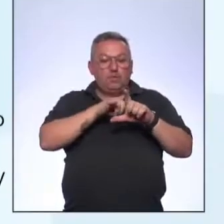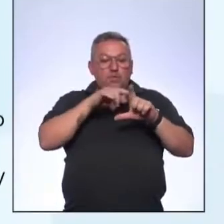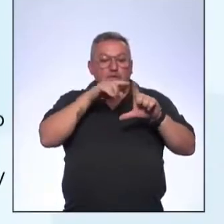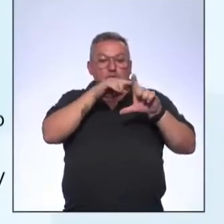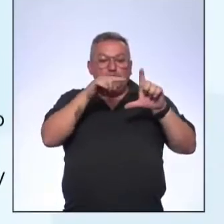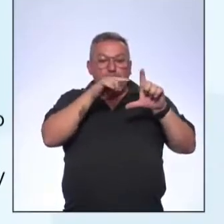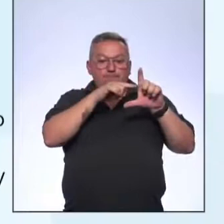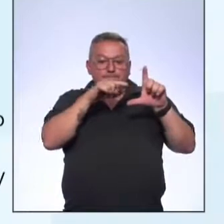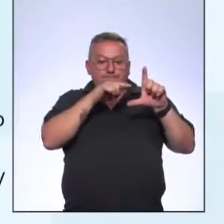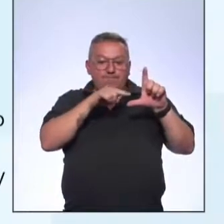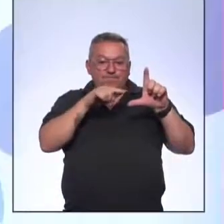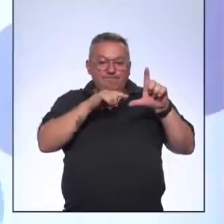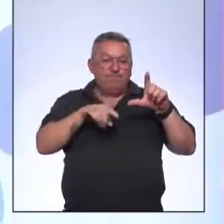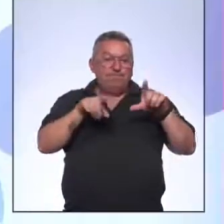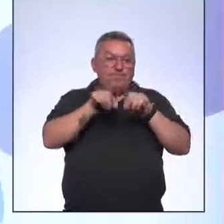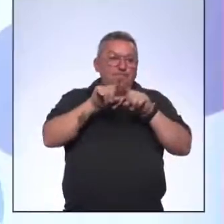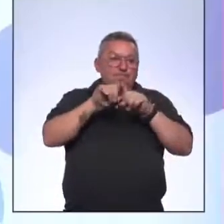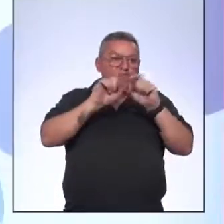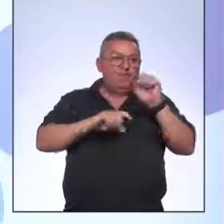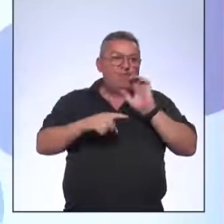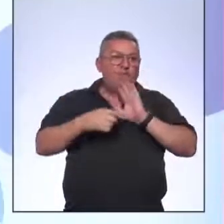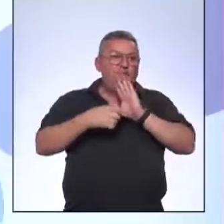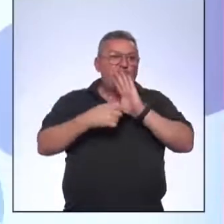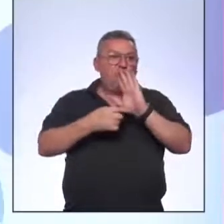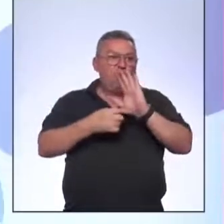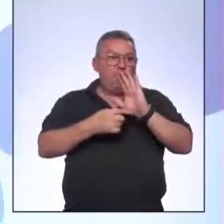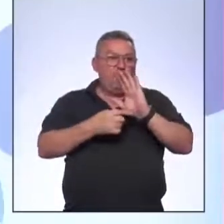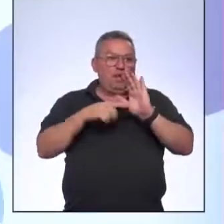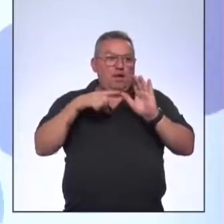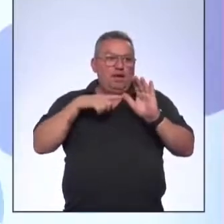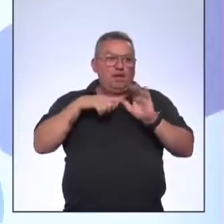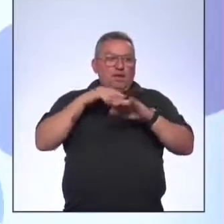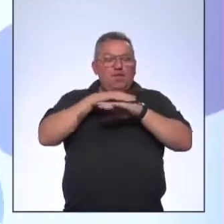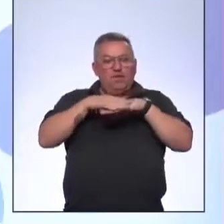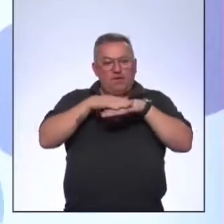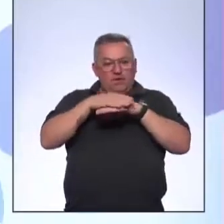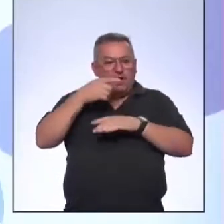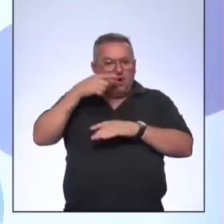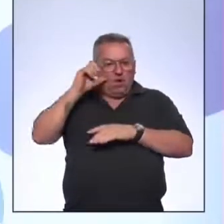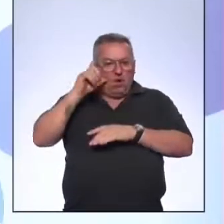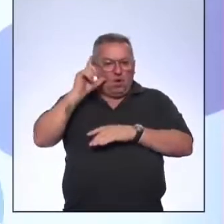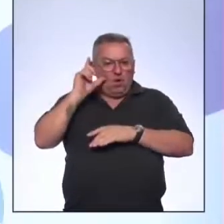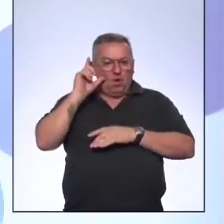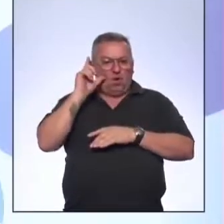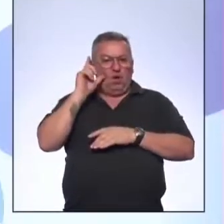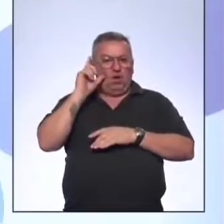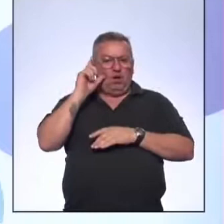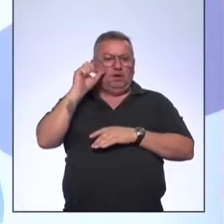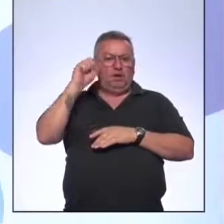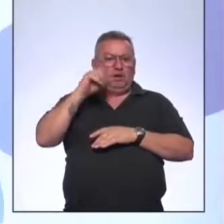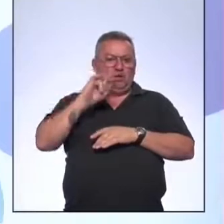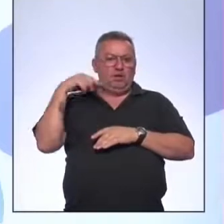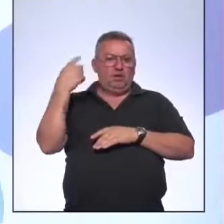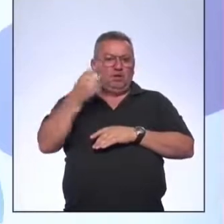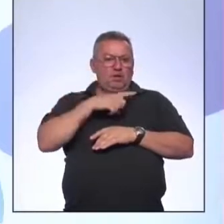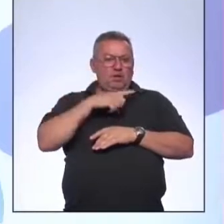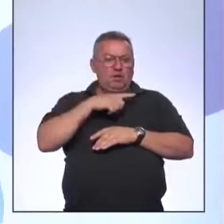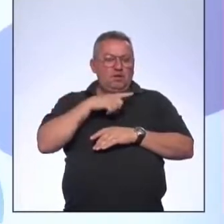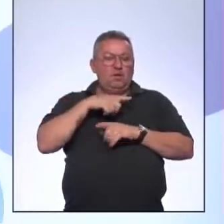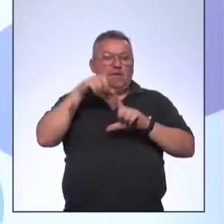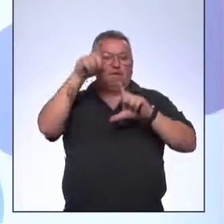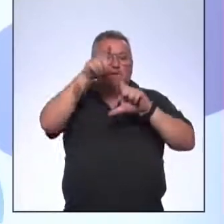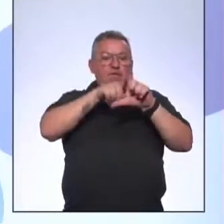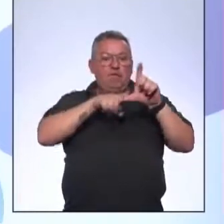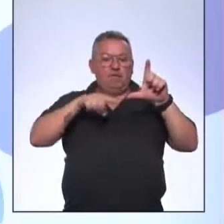dos eixos não é isso Jonas essa representação né a gente tava até comentando ontem né então se vo nós temos por exemplo uma